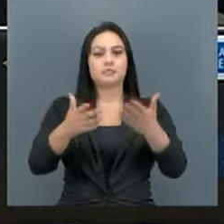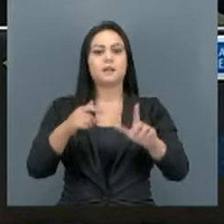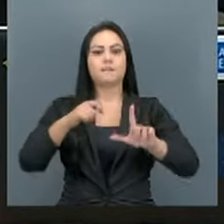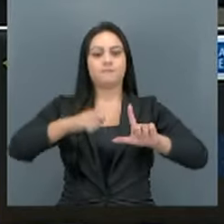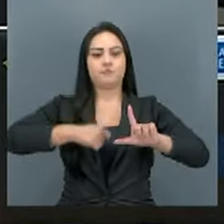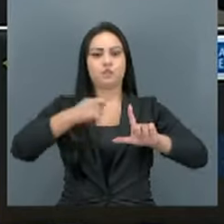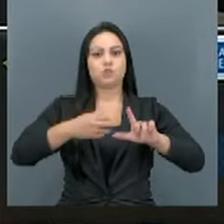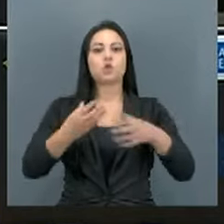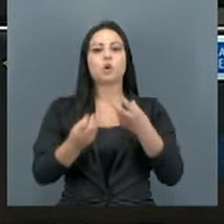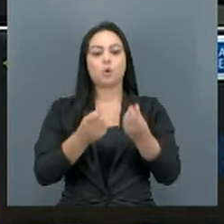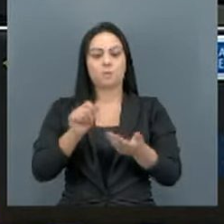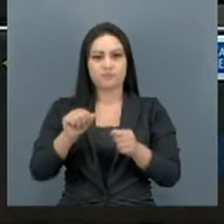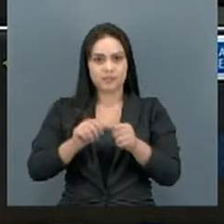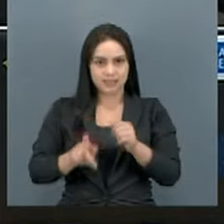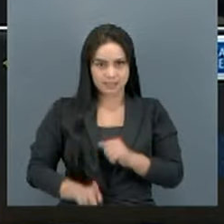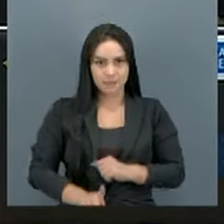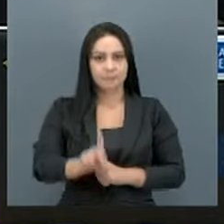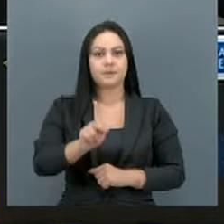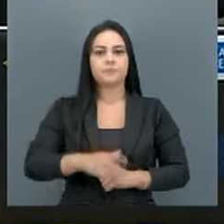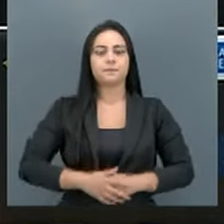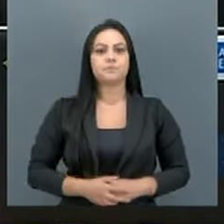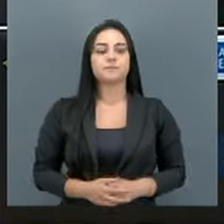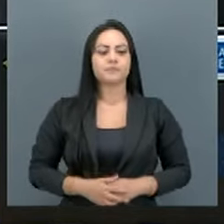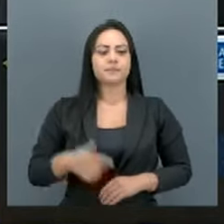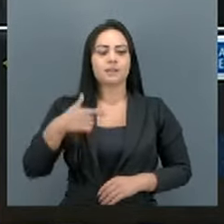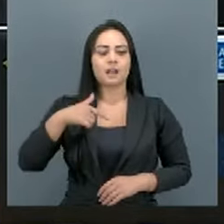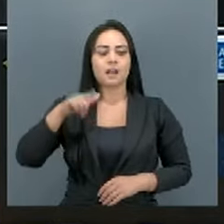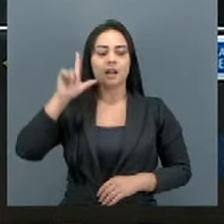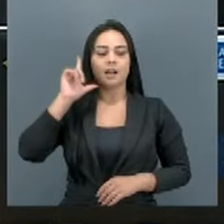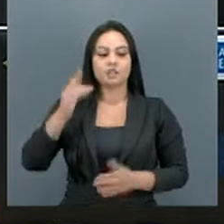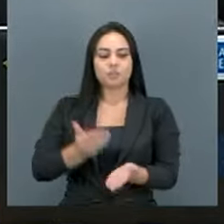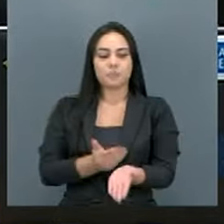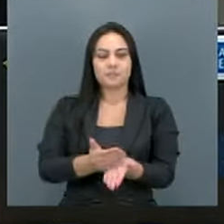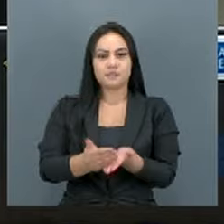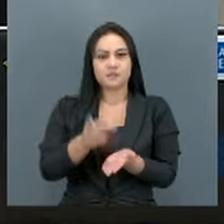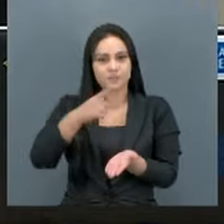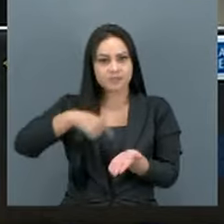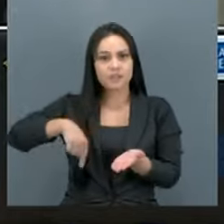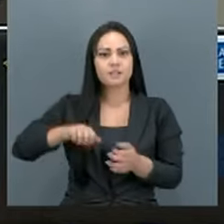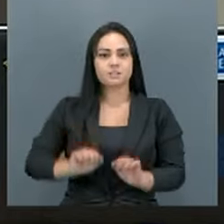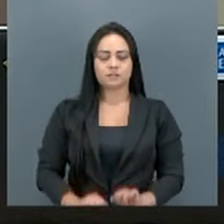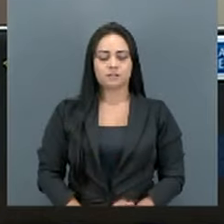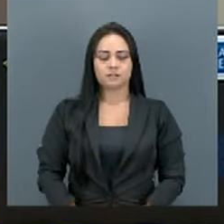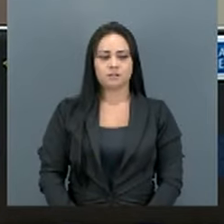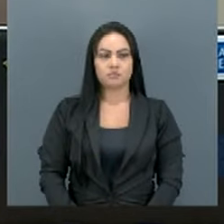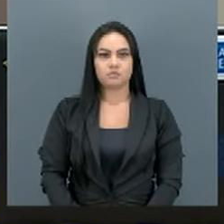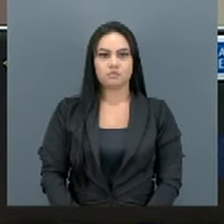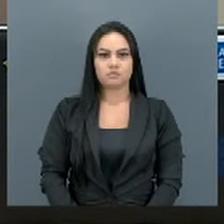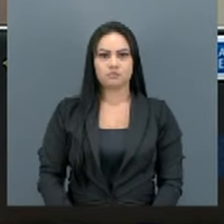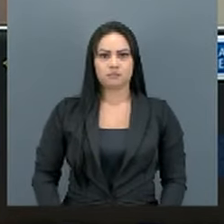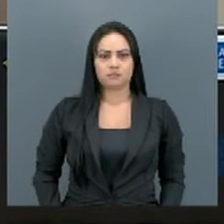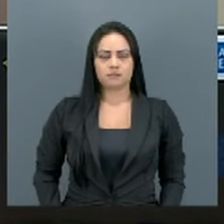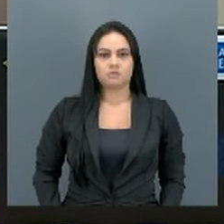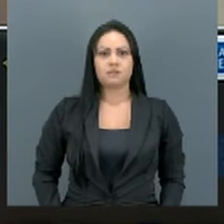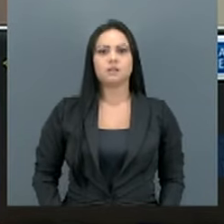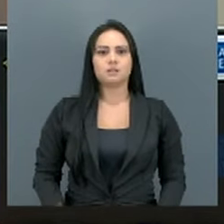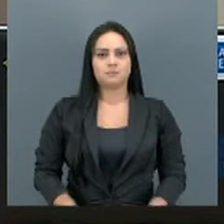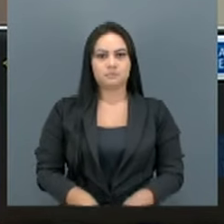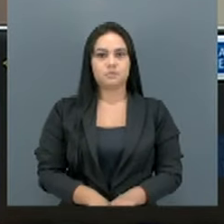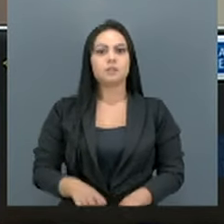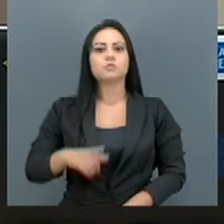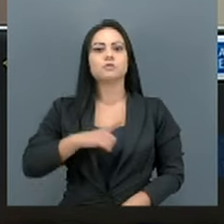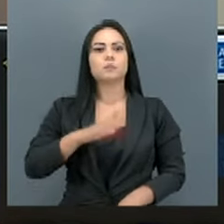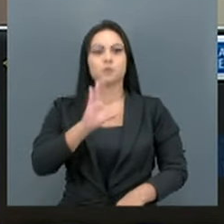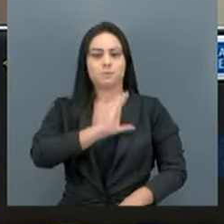como fazemos sempre. Antes de iniciar, me informo, senhoras e senhores, que nós estivemos em